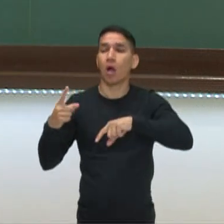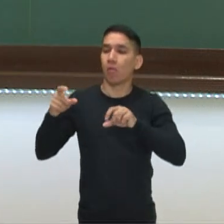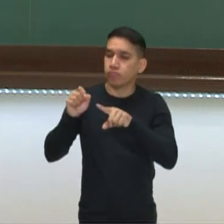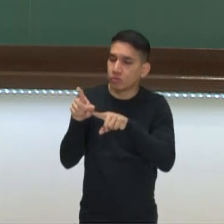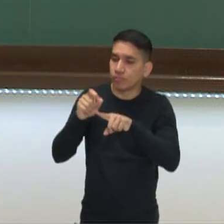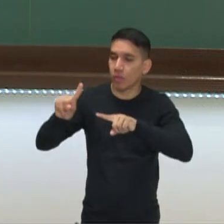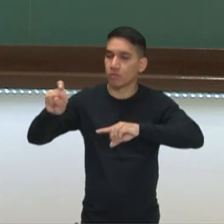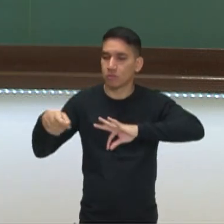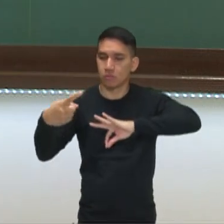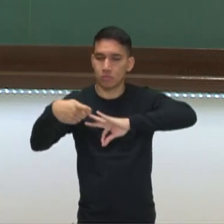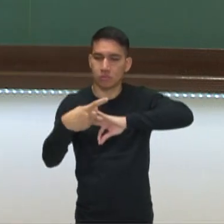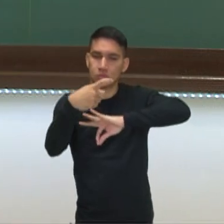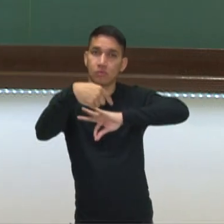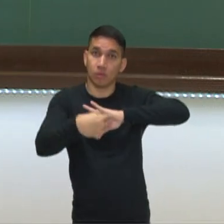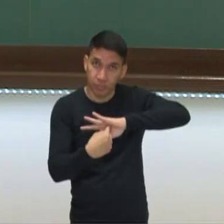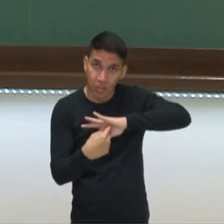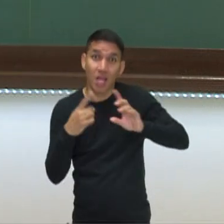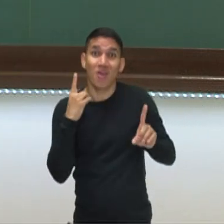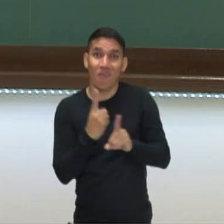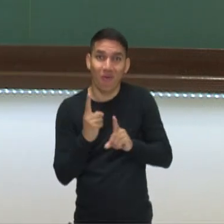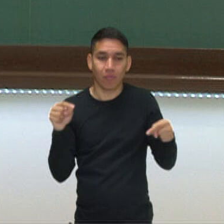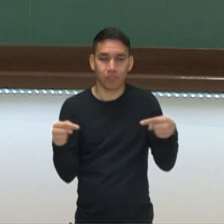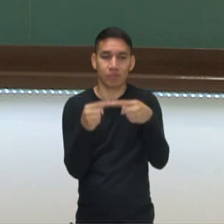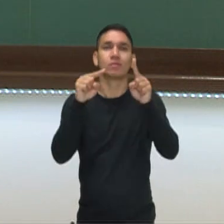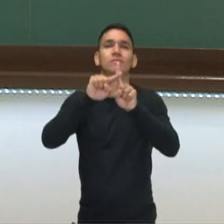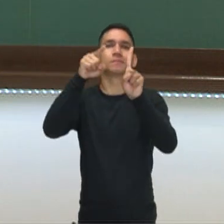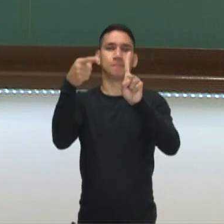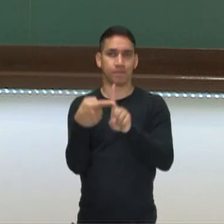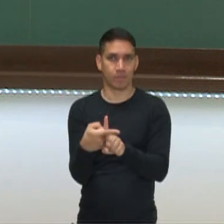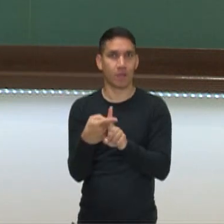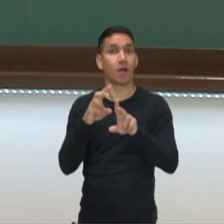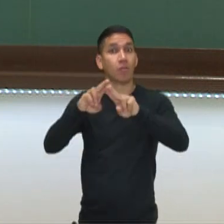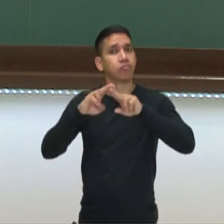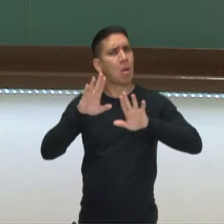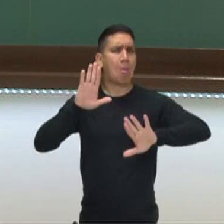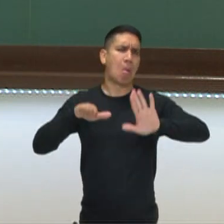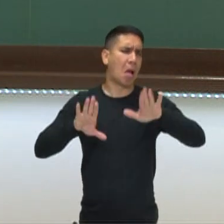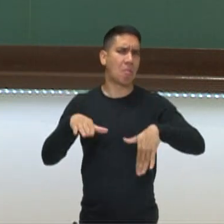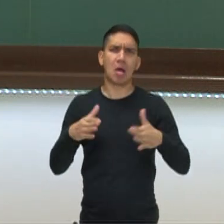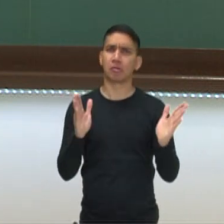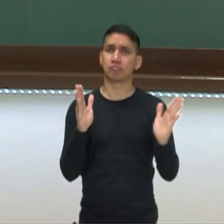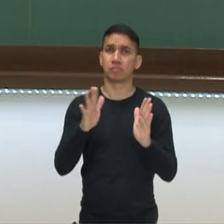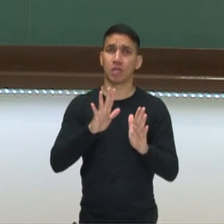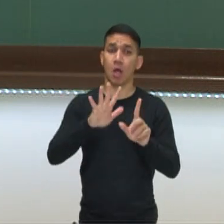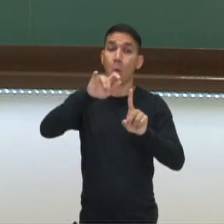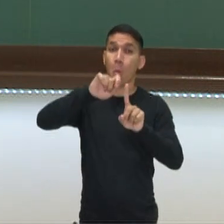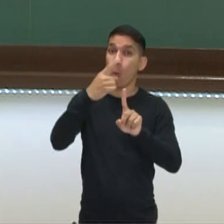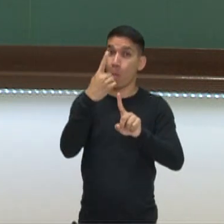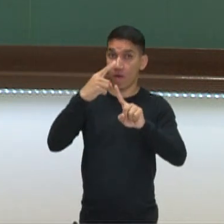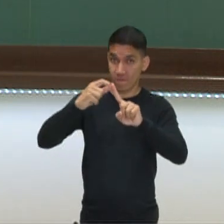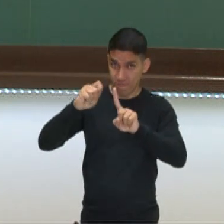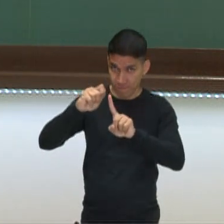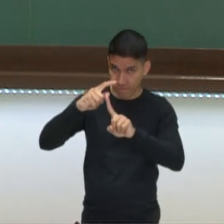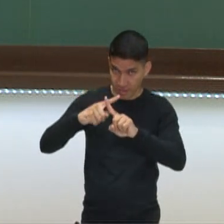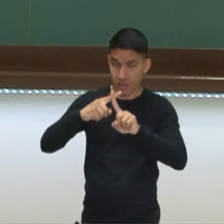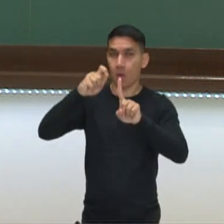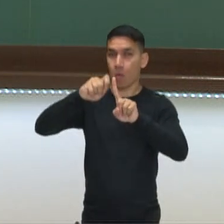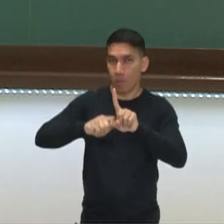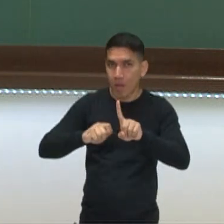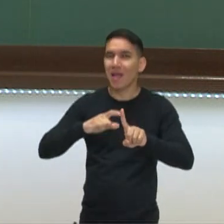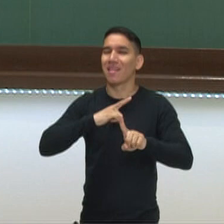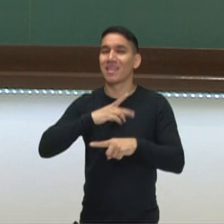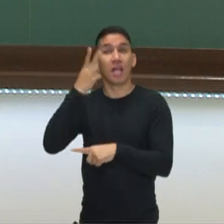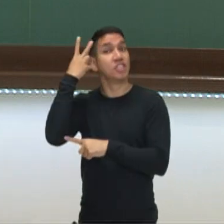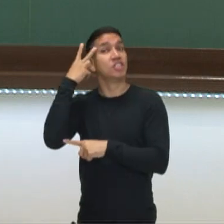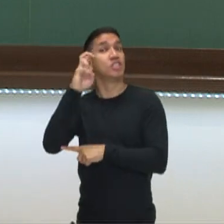e pode acontecer também uma fecundação. Então, mais ou menos dentro de um mês, são 5 dias mais férteis